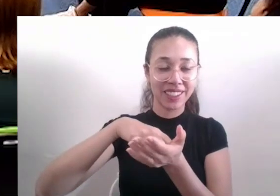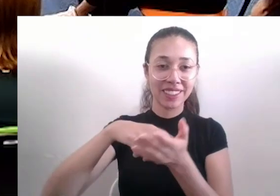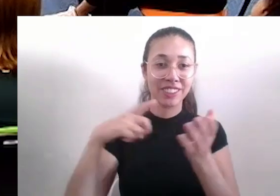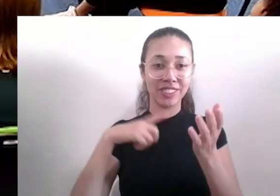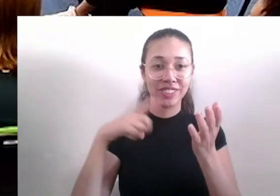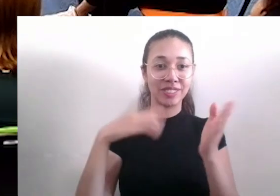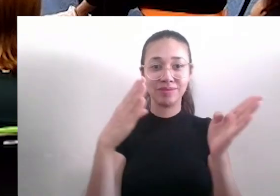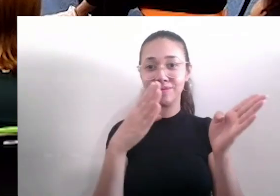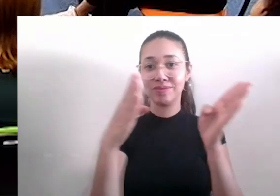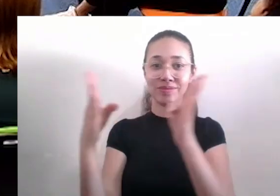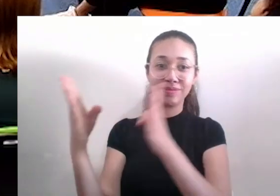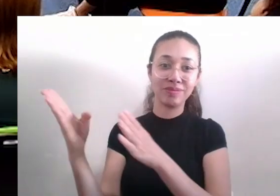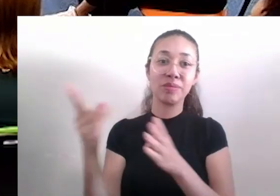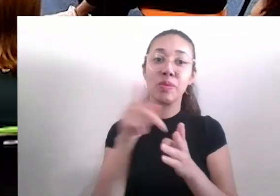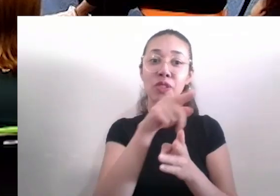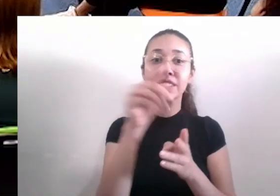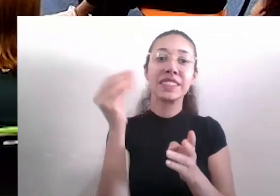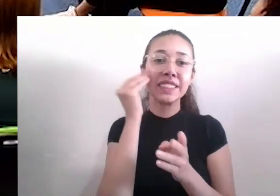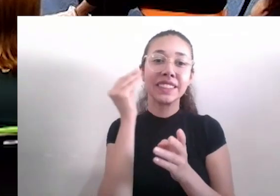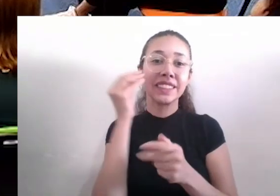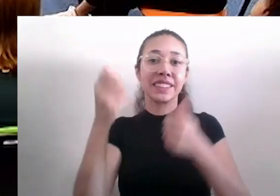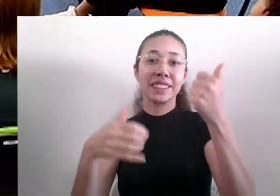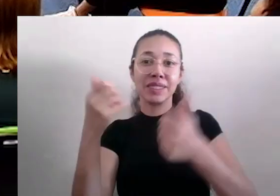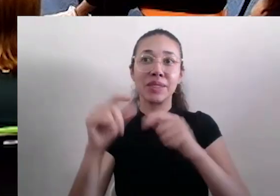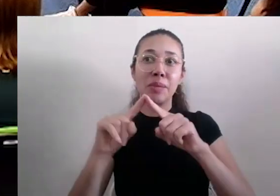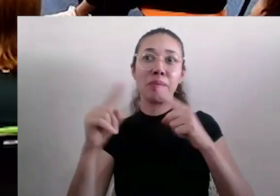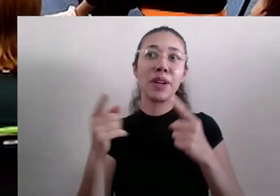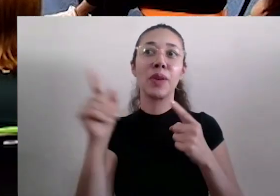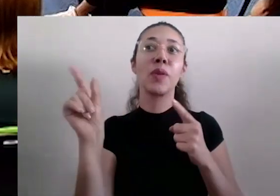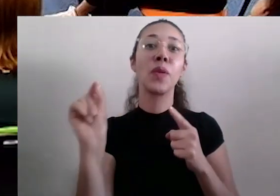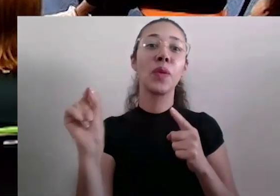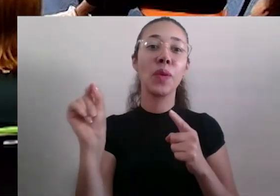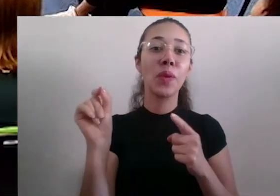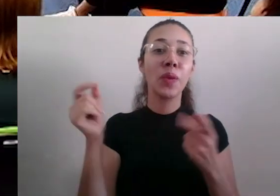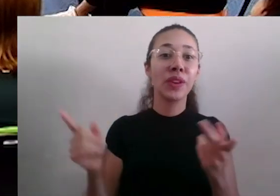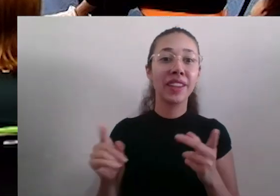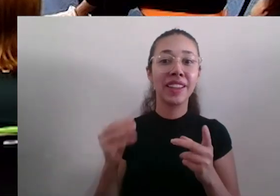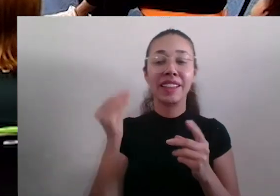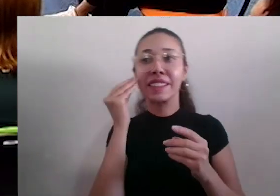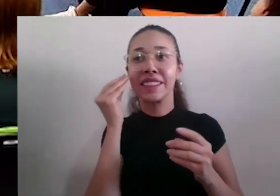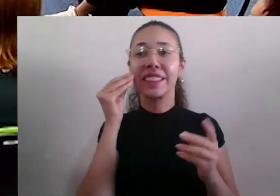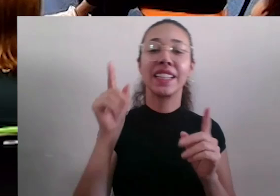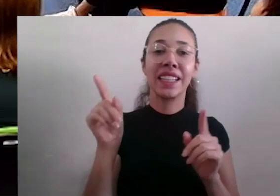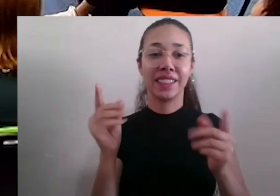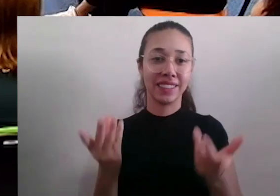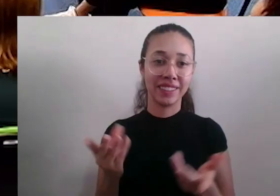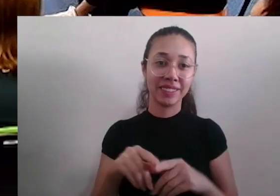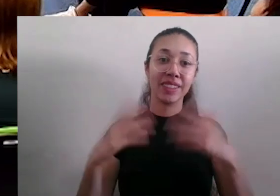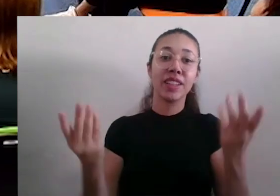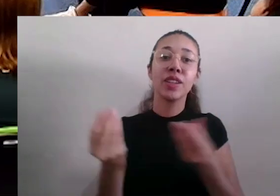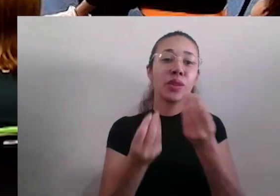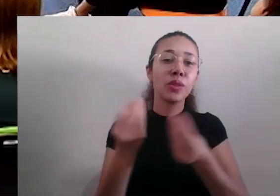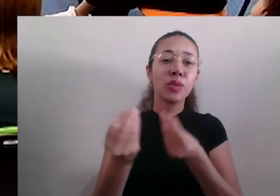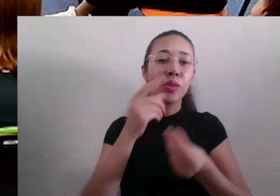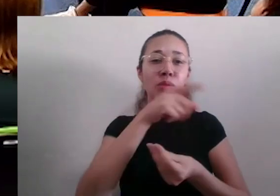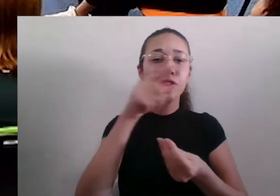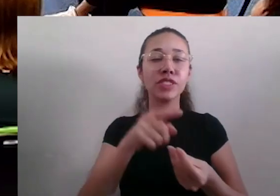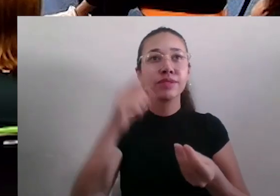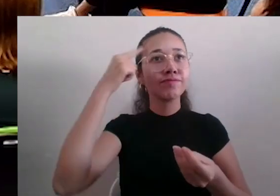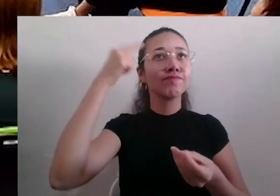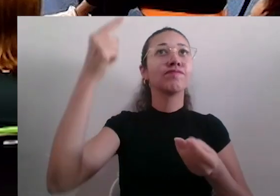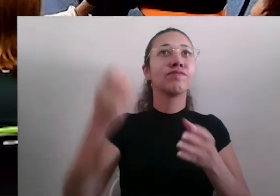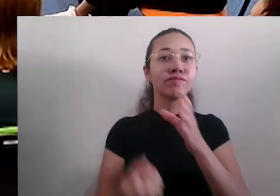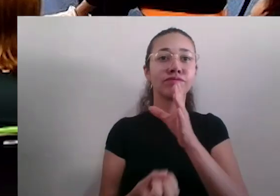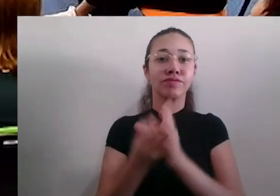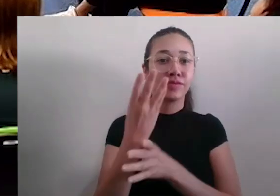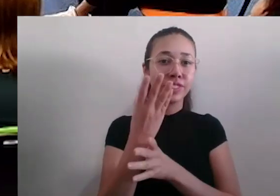é você tenta explicar uma coisa a você fala mas e o champinha e e da onde surgiu a ideia do de recontar essa história da Ângela din